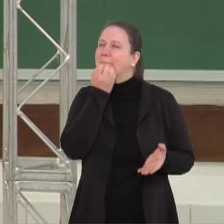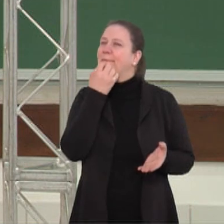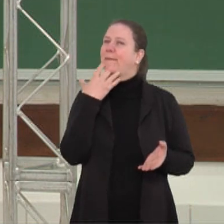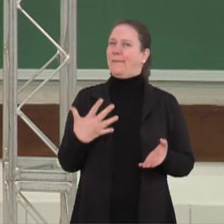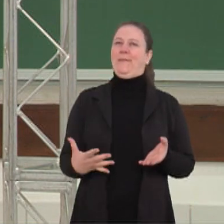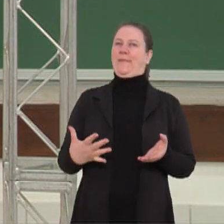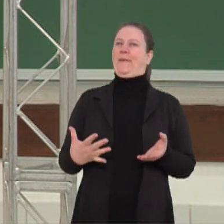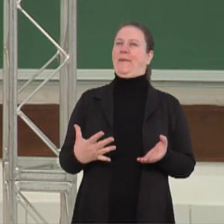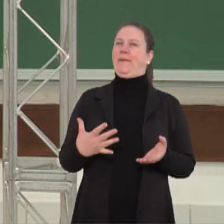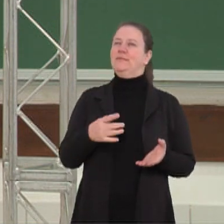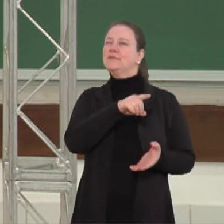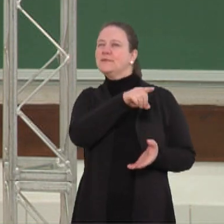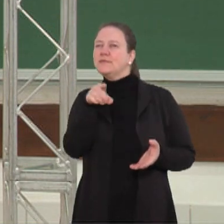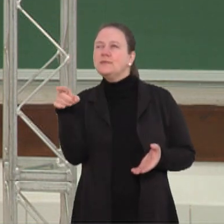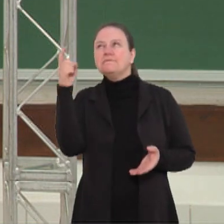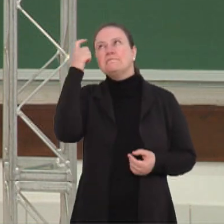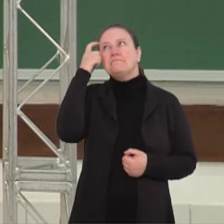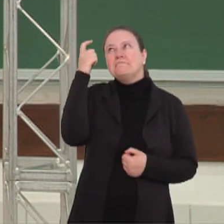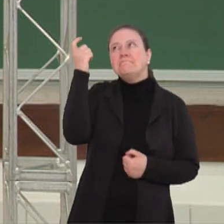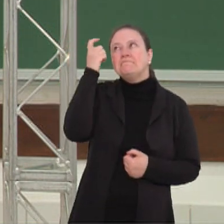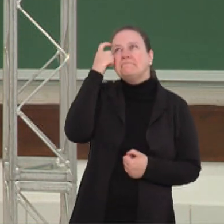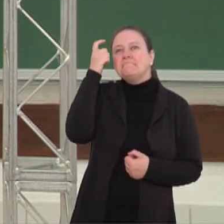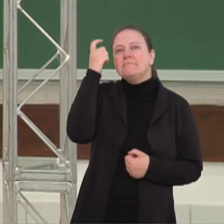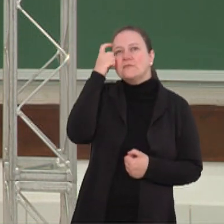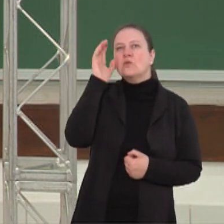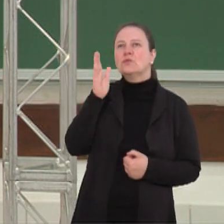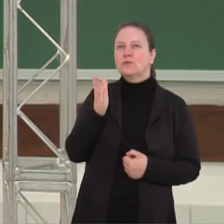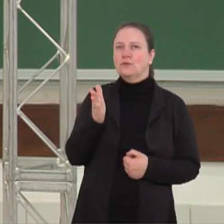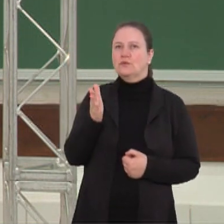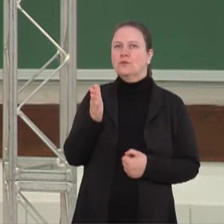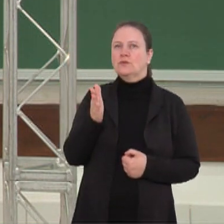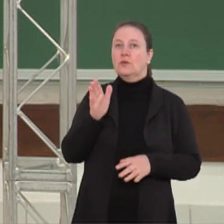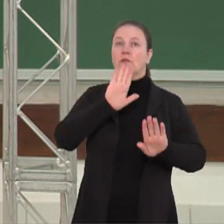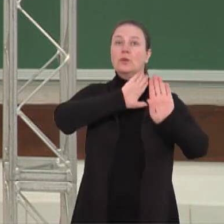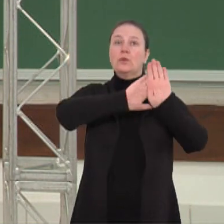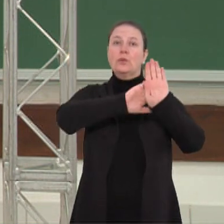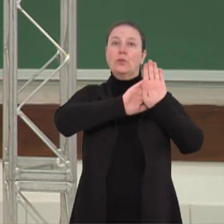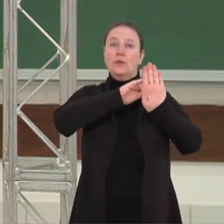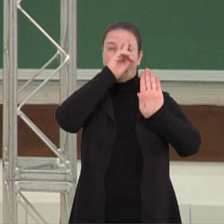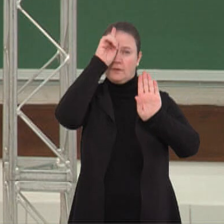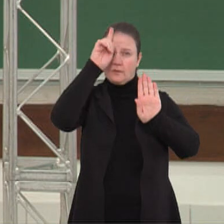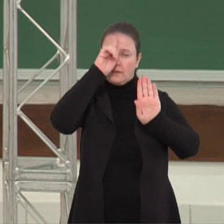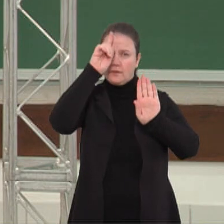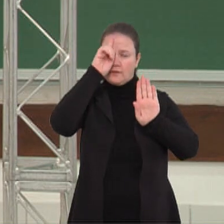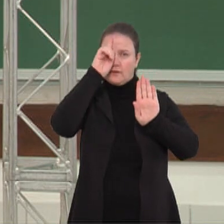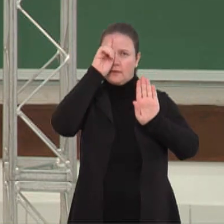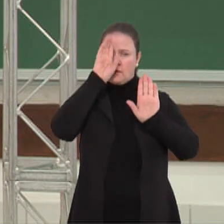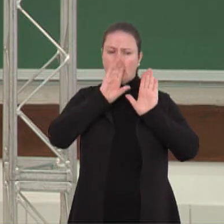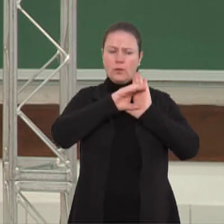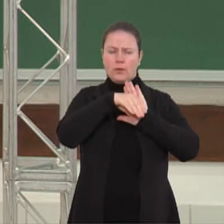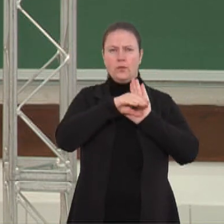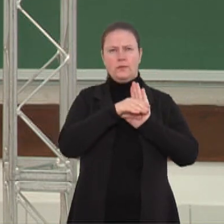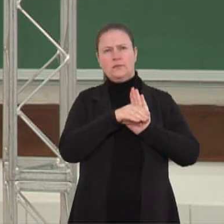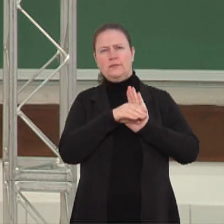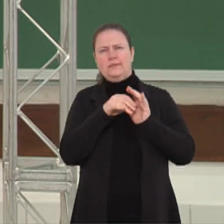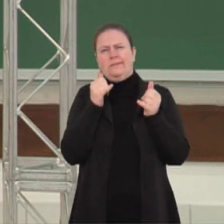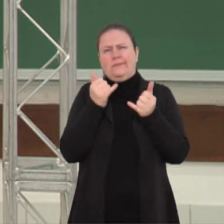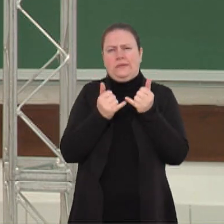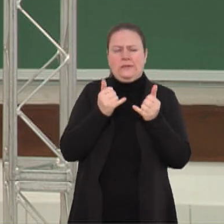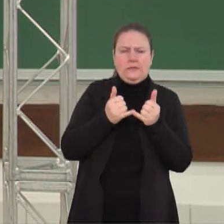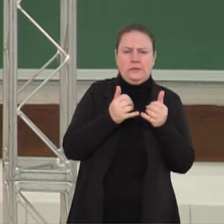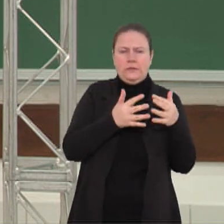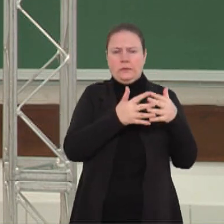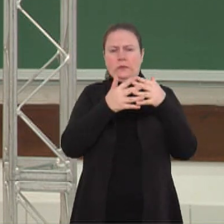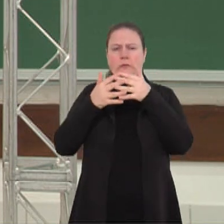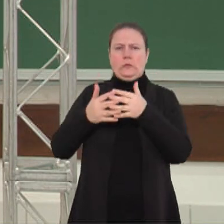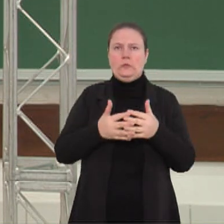Muito bem. Você já deve ter pensado um pouquinho sobre isso. Ideologia realmente é um termo um tanto complicado, porque há